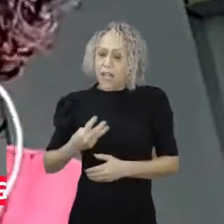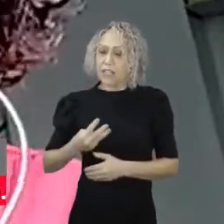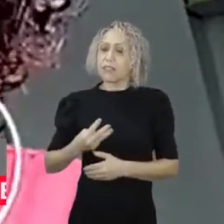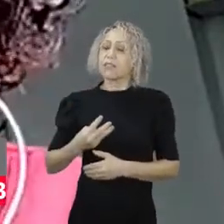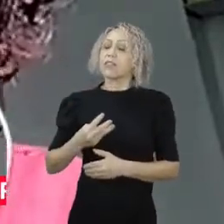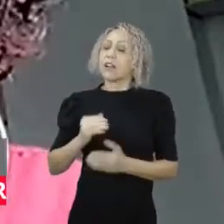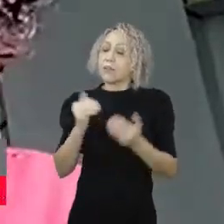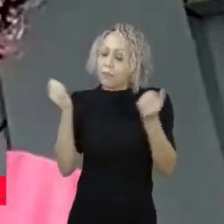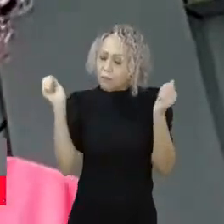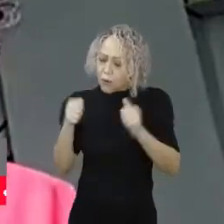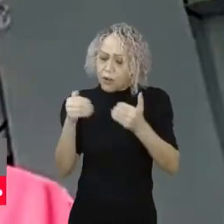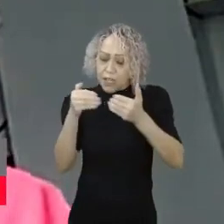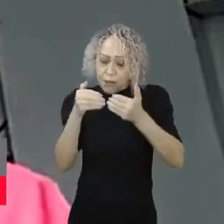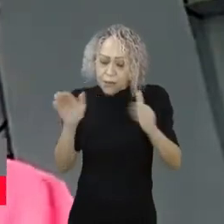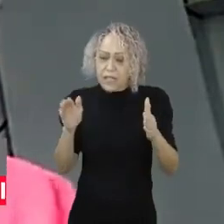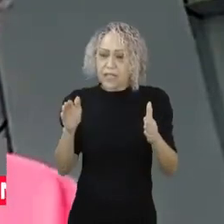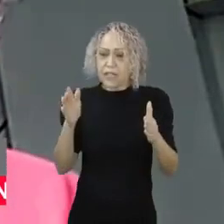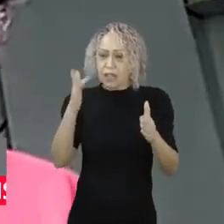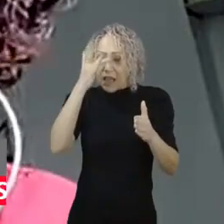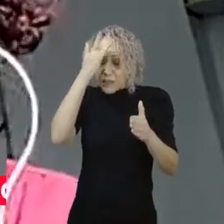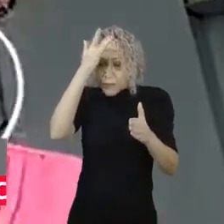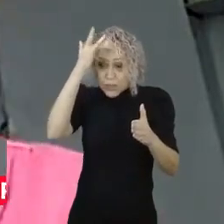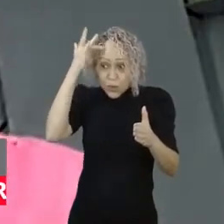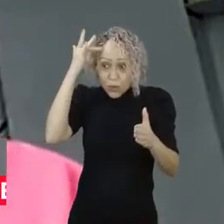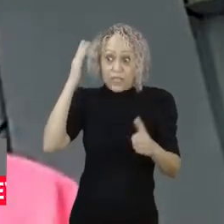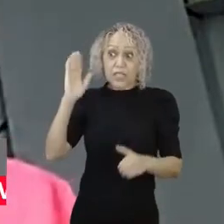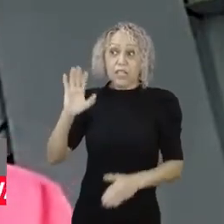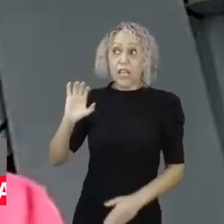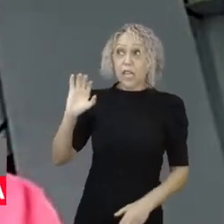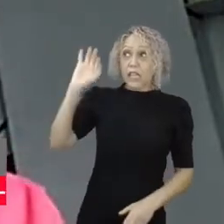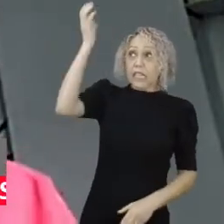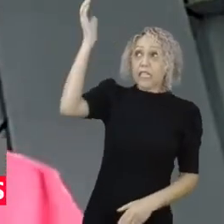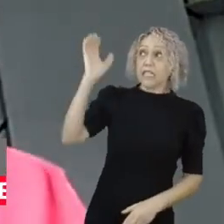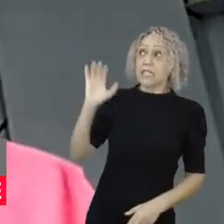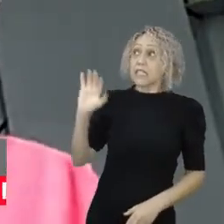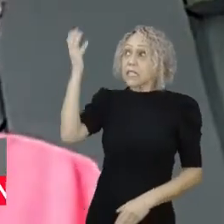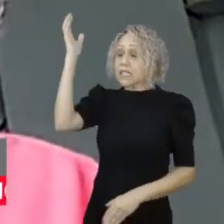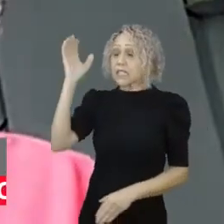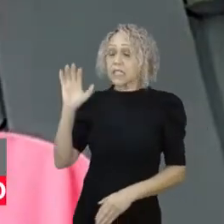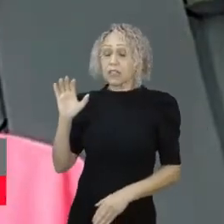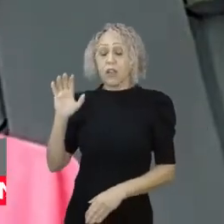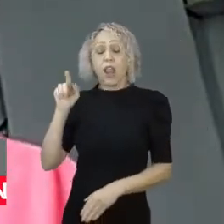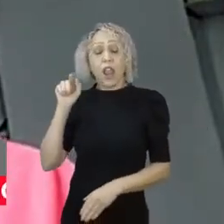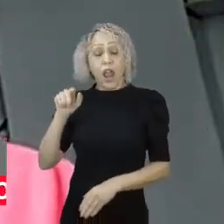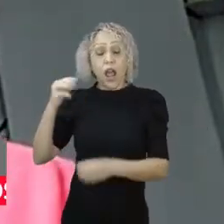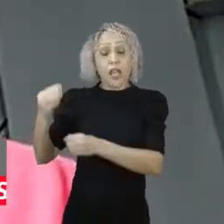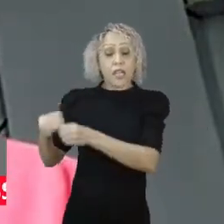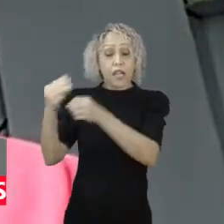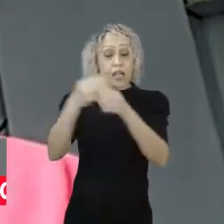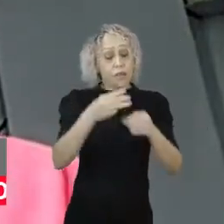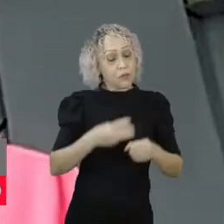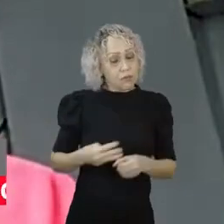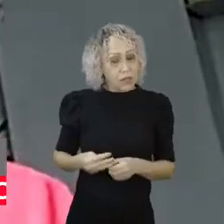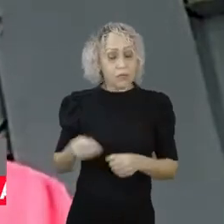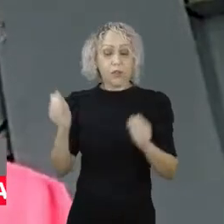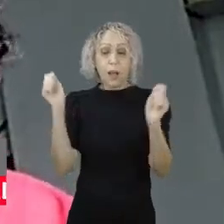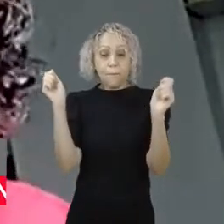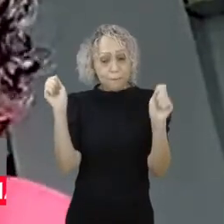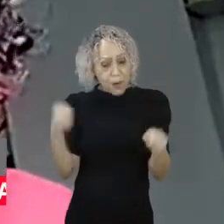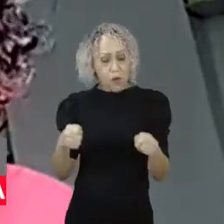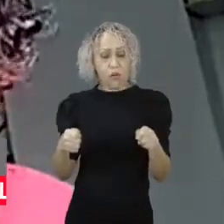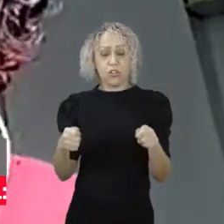esse grande final de semana, né? Nós estamos no dia D, mas é um sábado e um domingo, depende do diretório qual é o dia melhor de